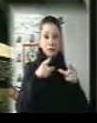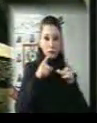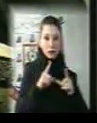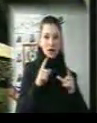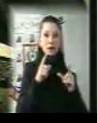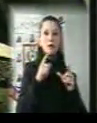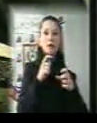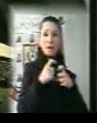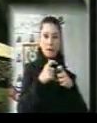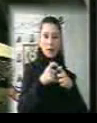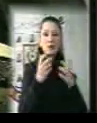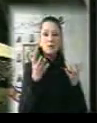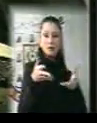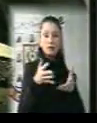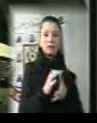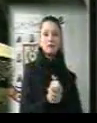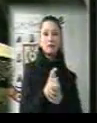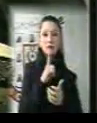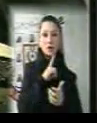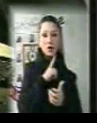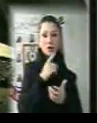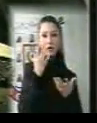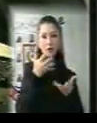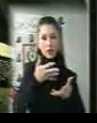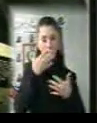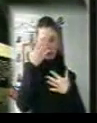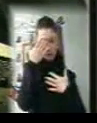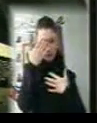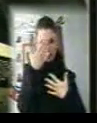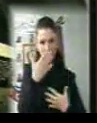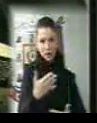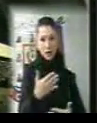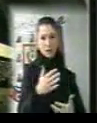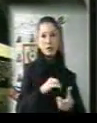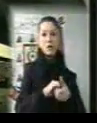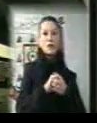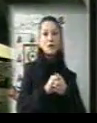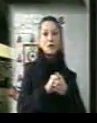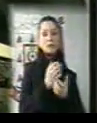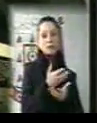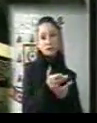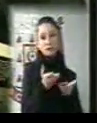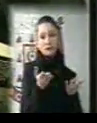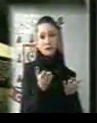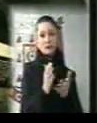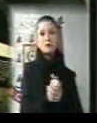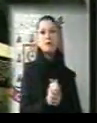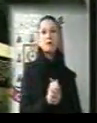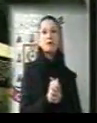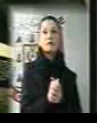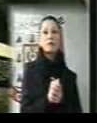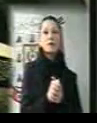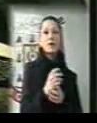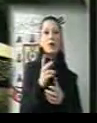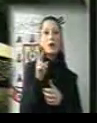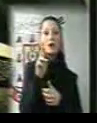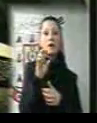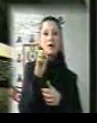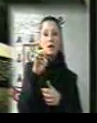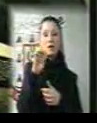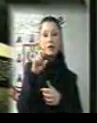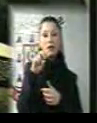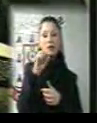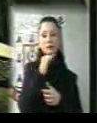médico já está em poder do setor competente. Desde já, ciente de sua compreensão, reiteramos nossos cordiais cumprimentos. Atenciosamente,